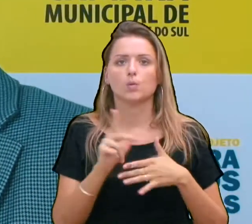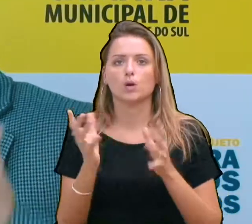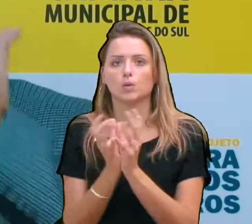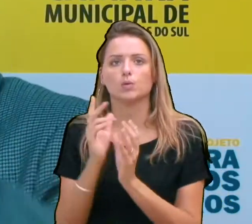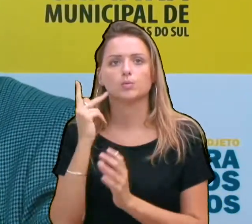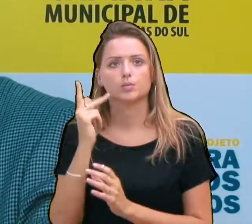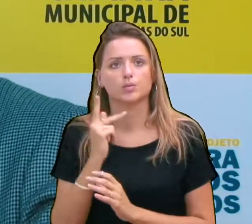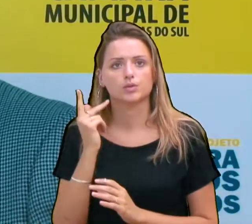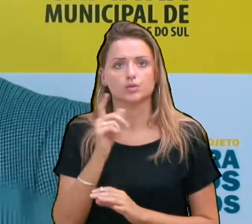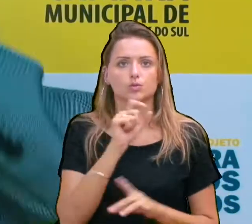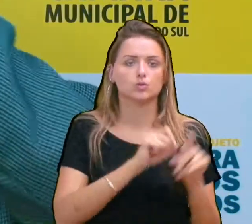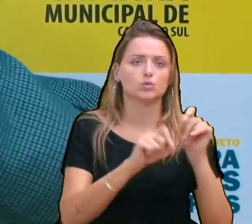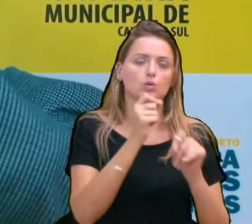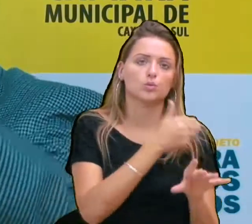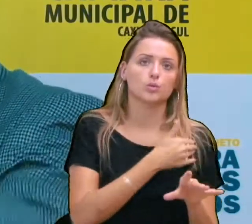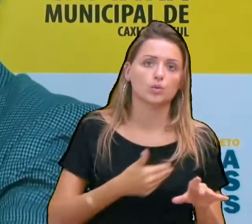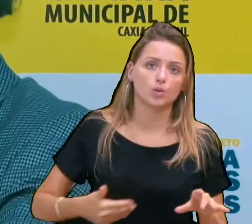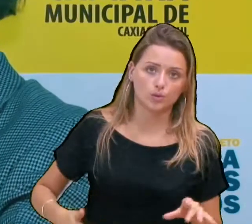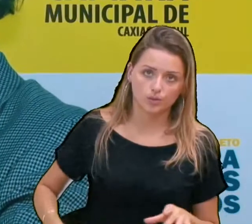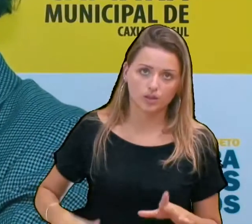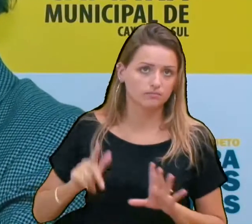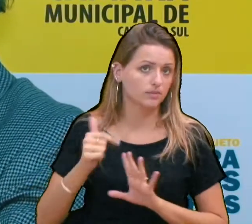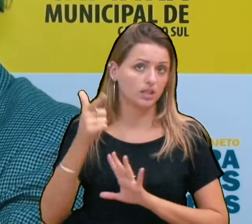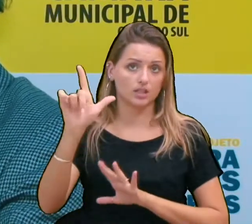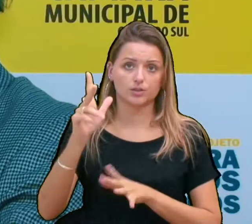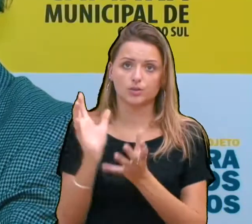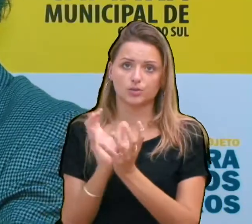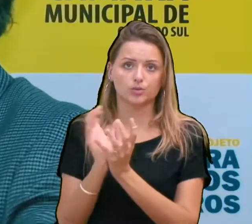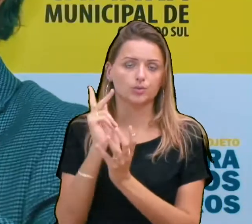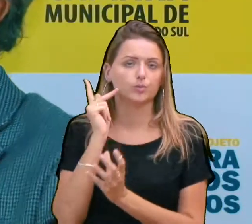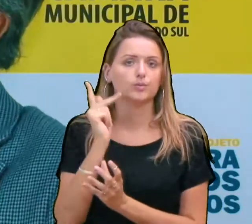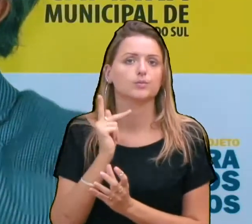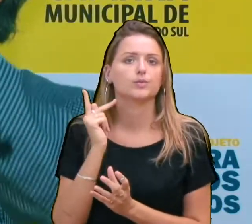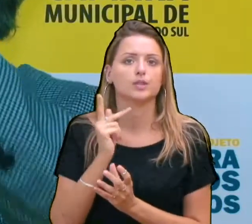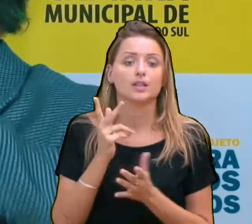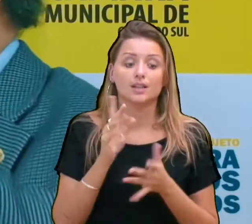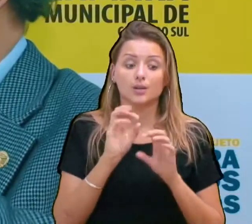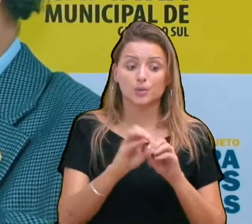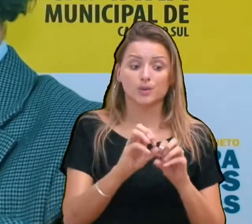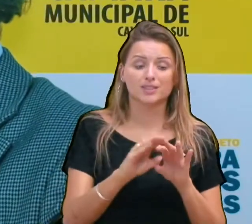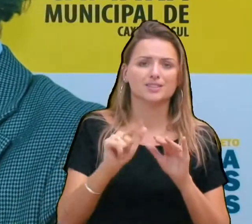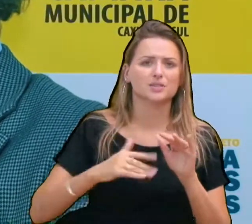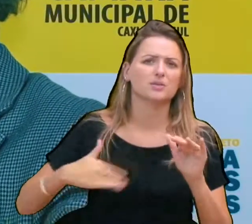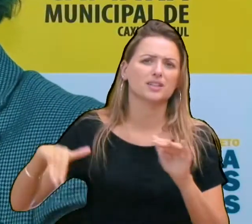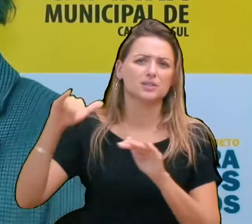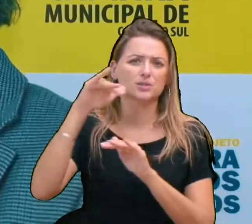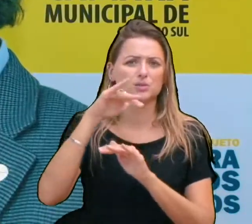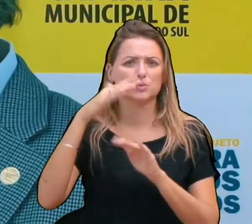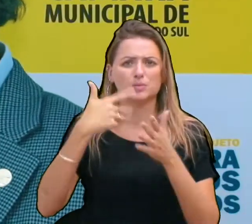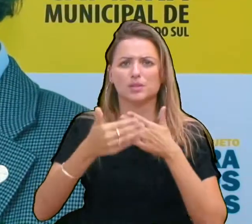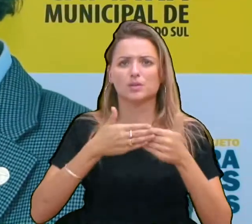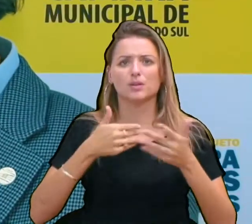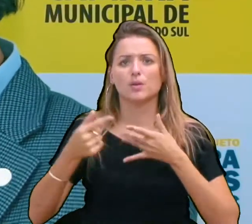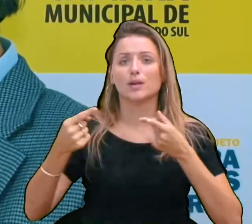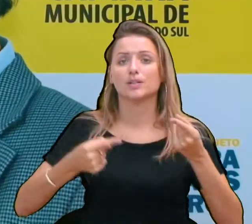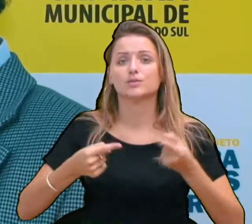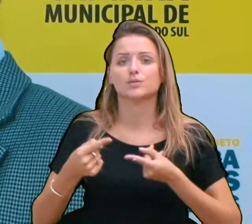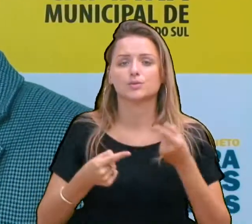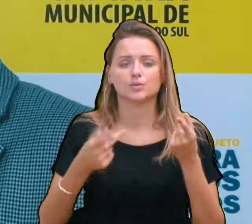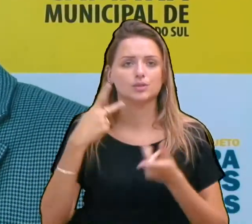em relação ao governador, que era de outro partido. A educação está muito acima disso. E nós